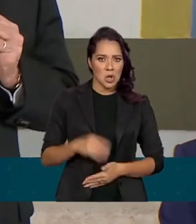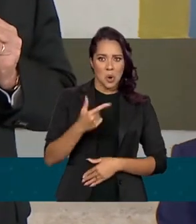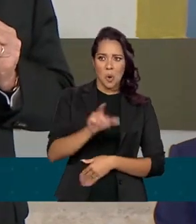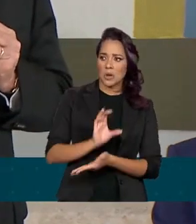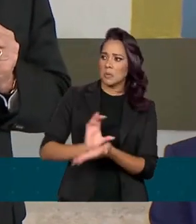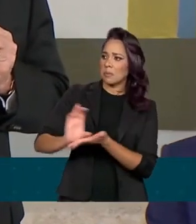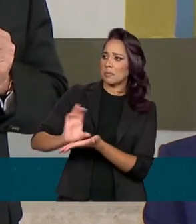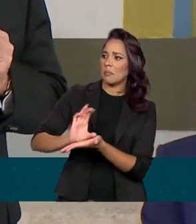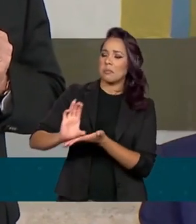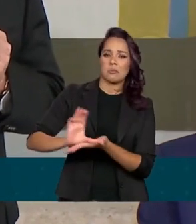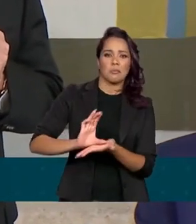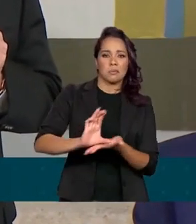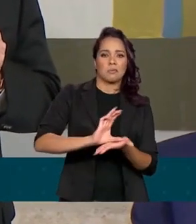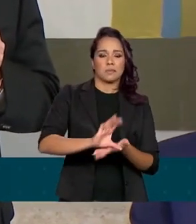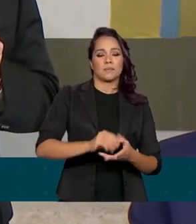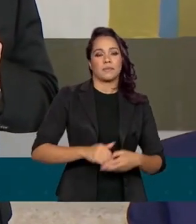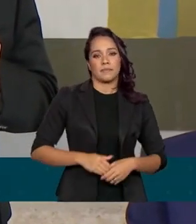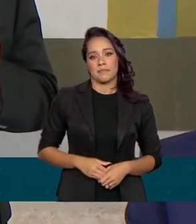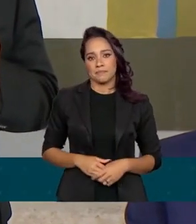é tudo custeio.